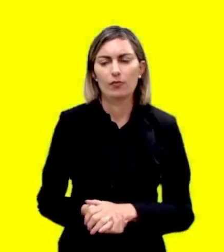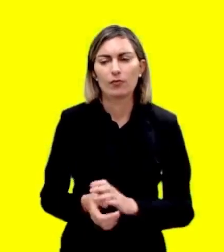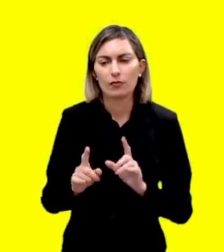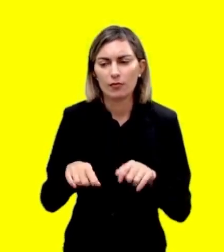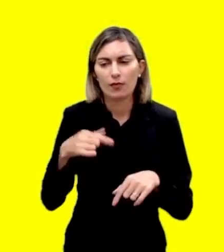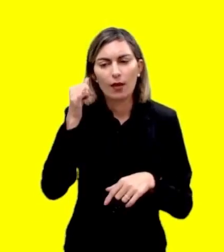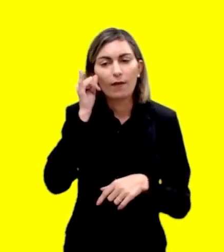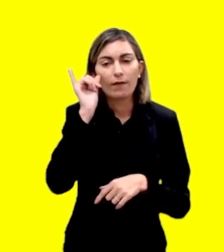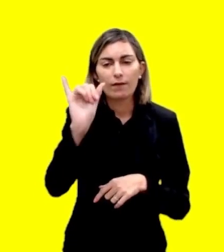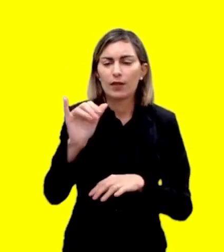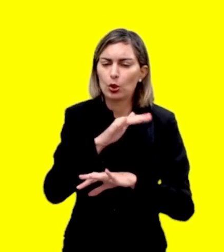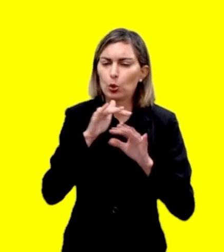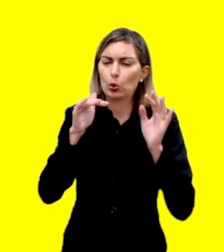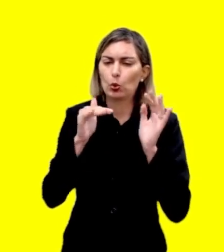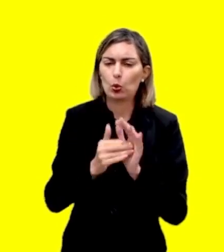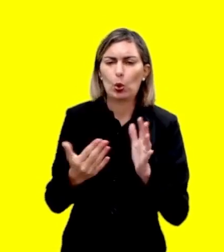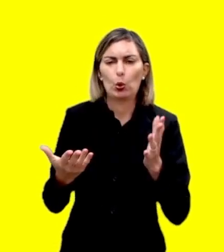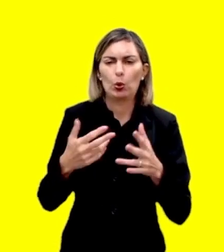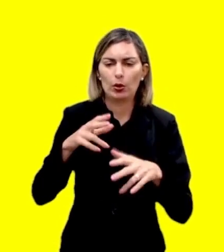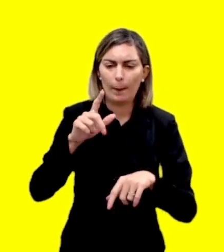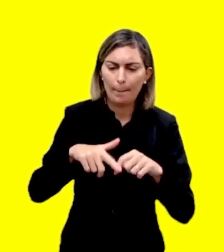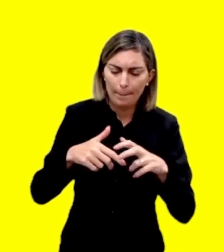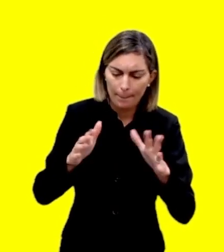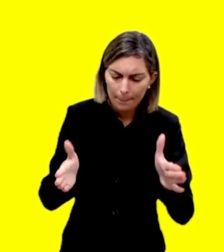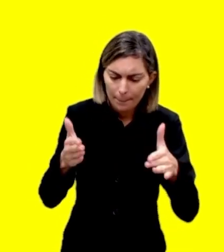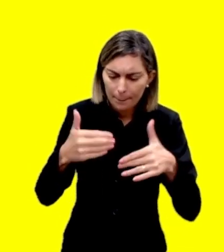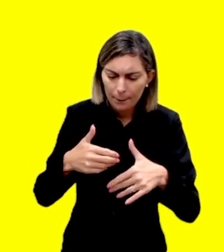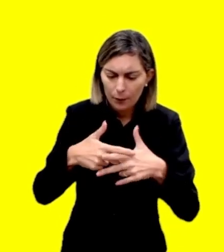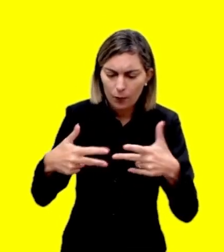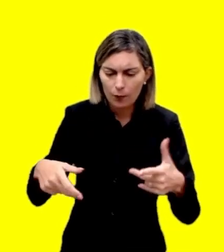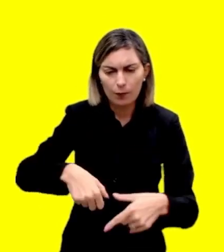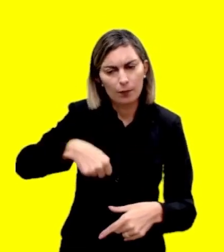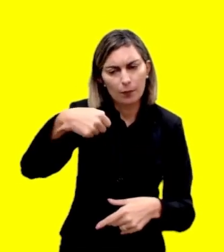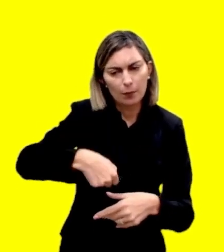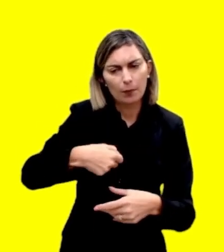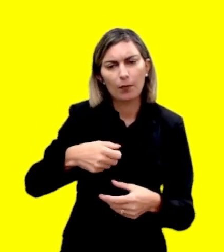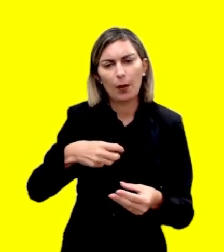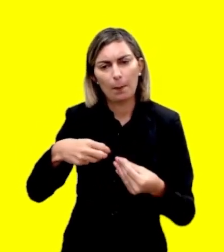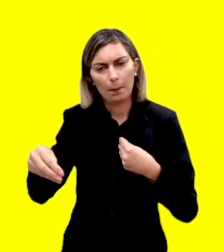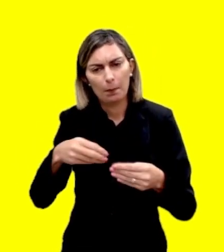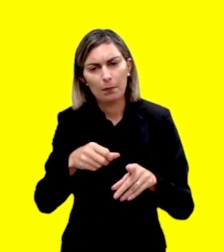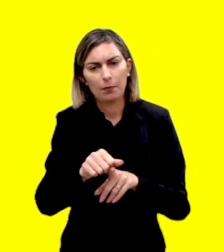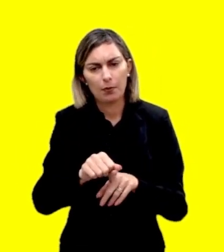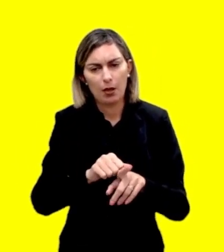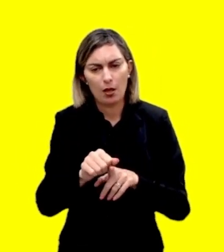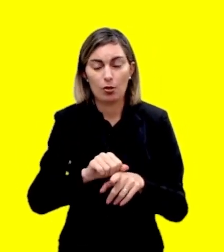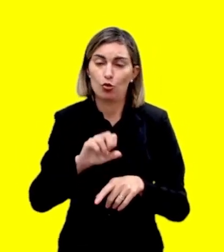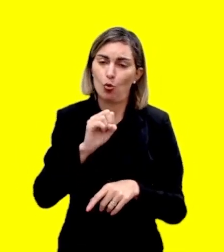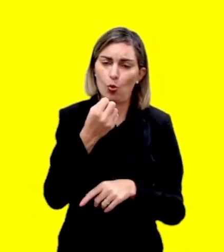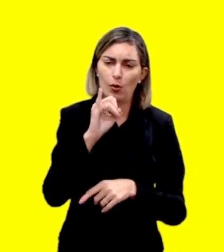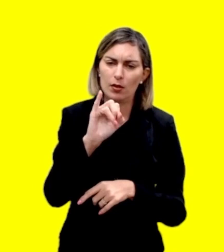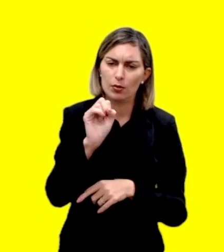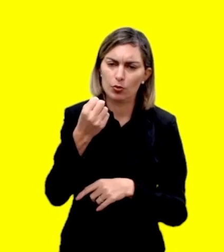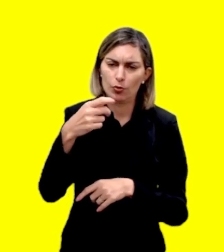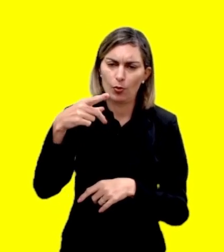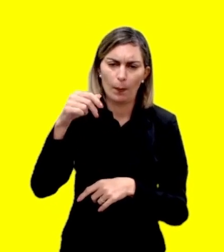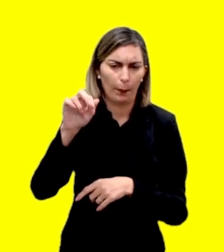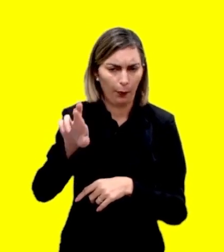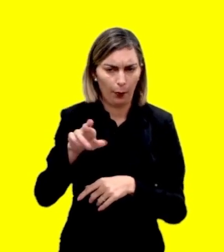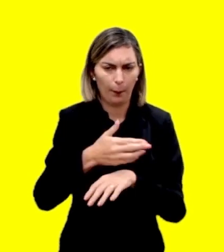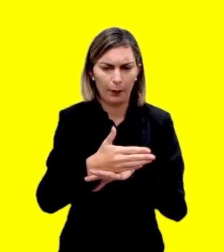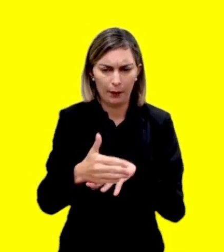Evite todas as embalagens de plásticos ou de isopor. O que você